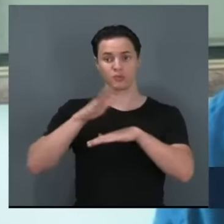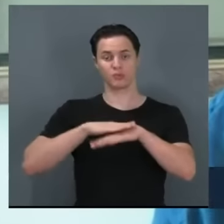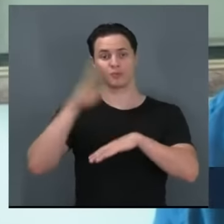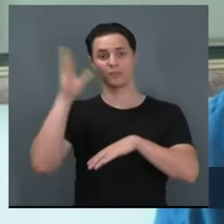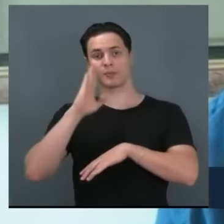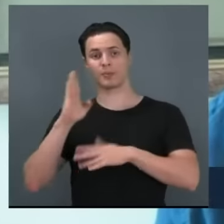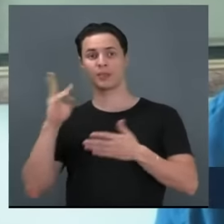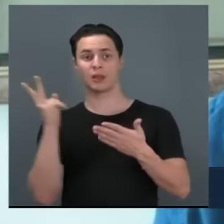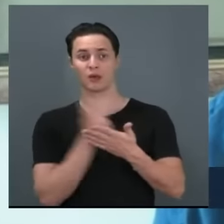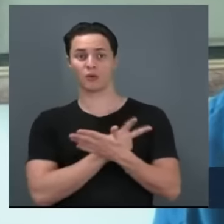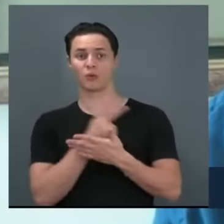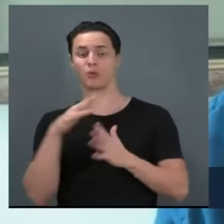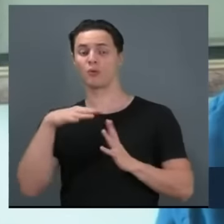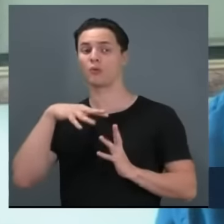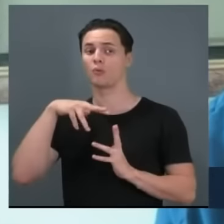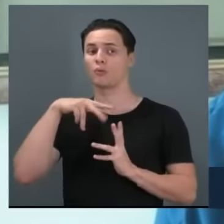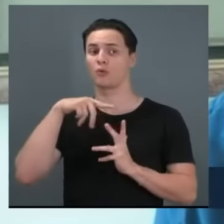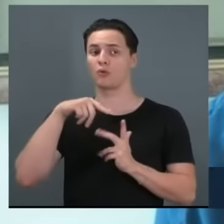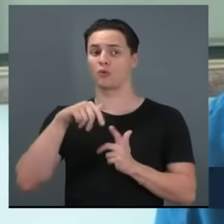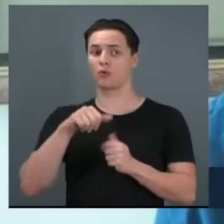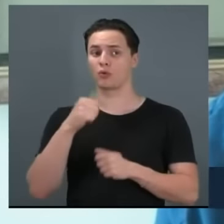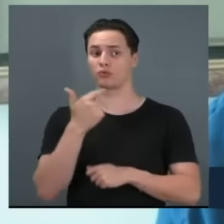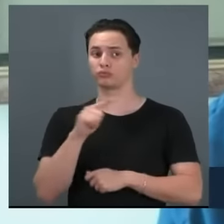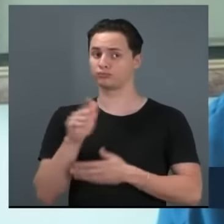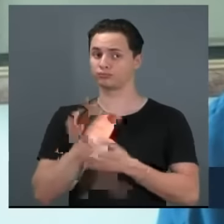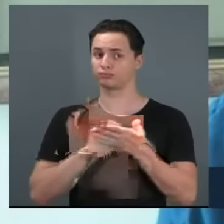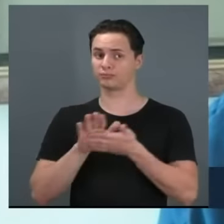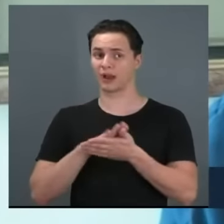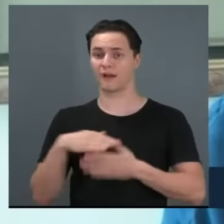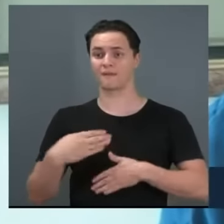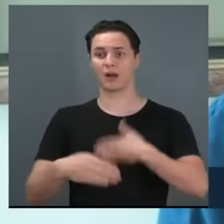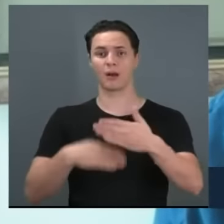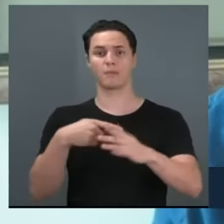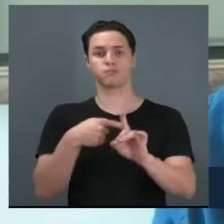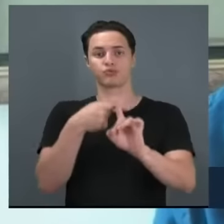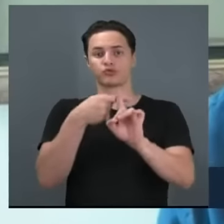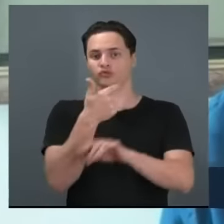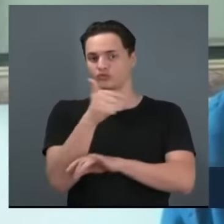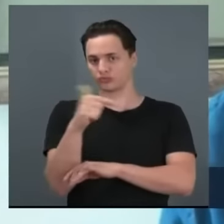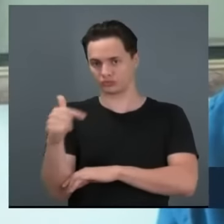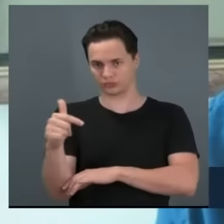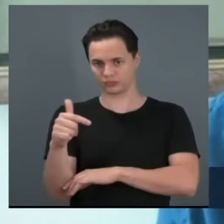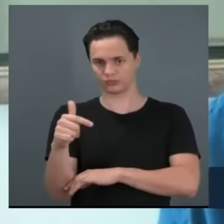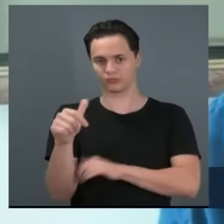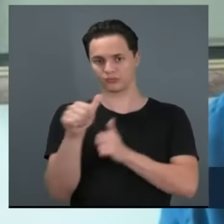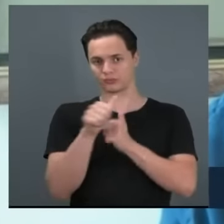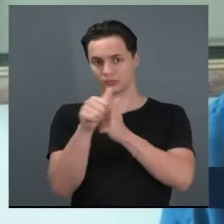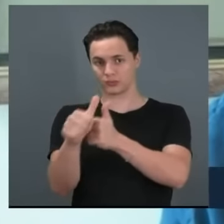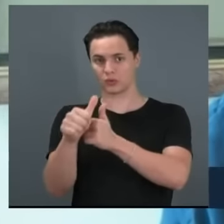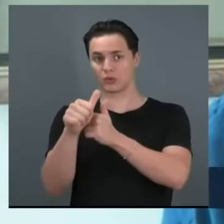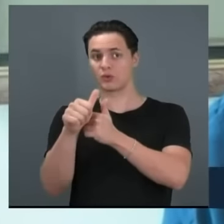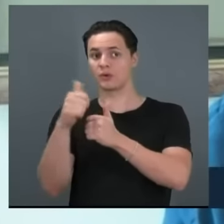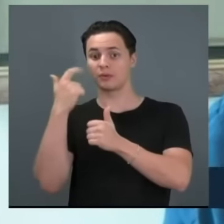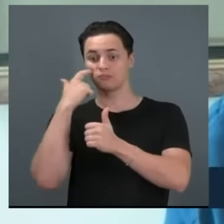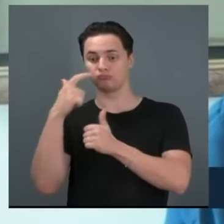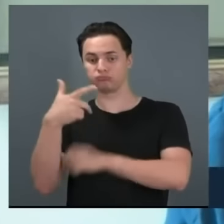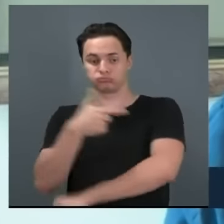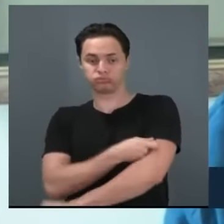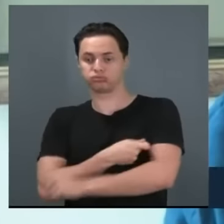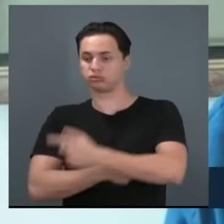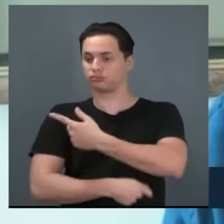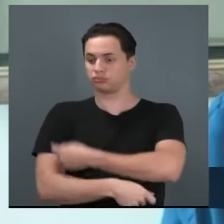aconteceu num cenário mundial em que não houve avanço positivo. A cobertura global de imunização